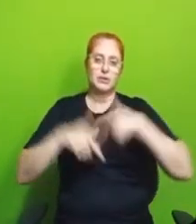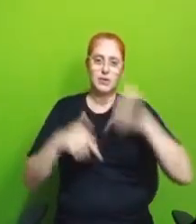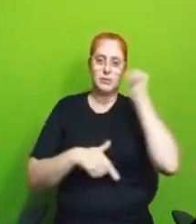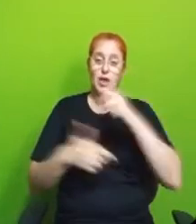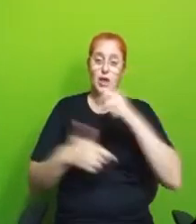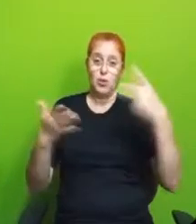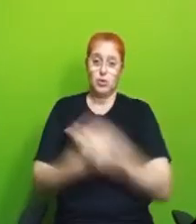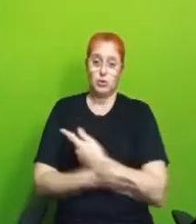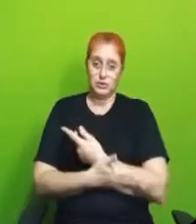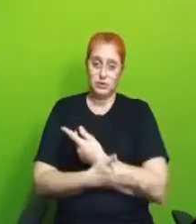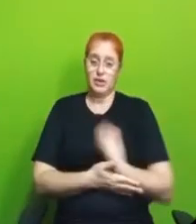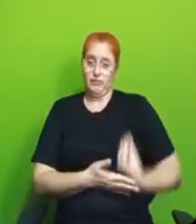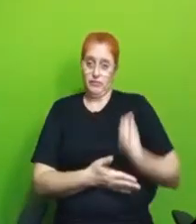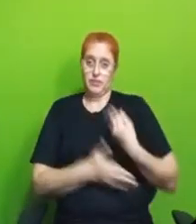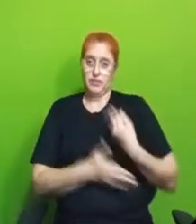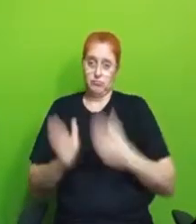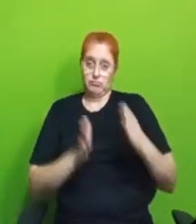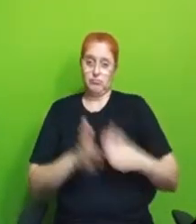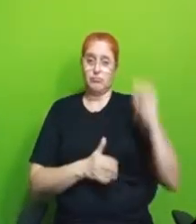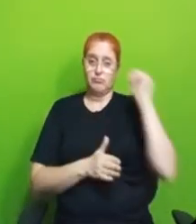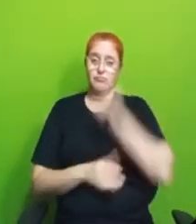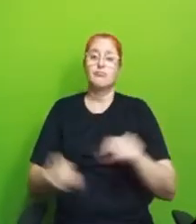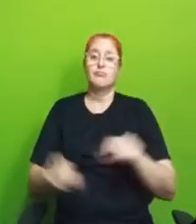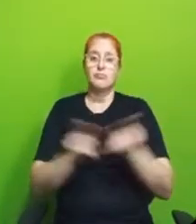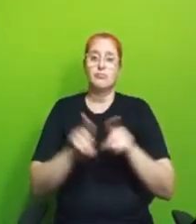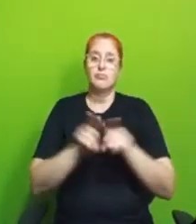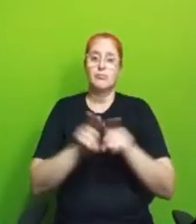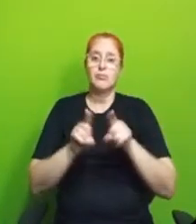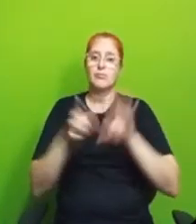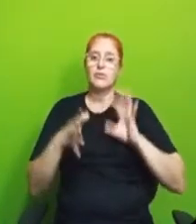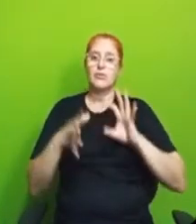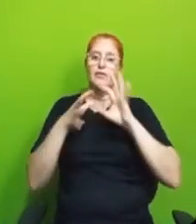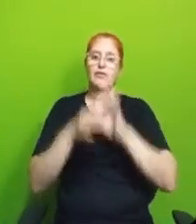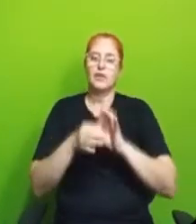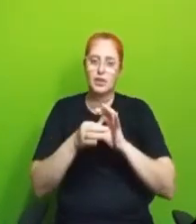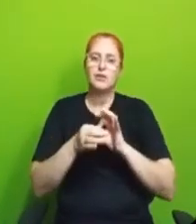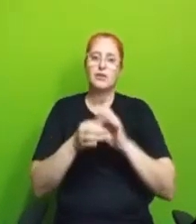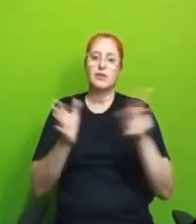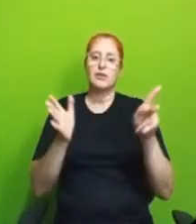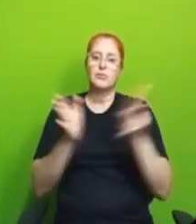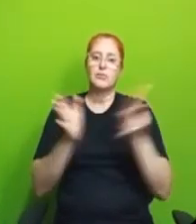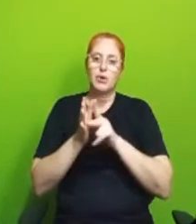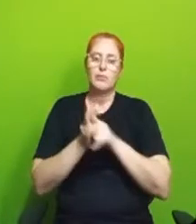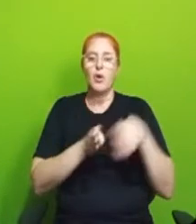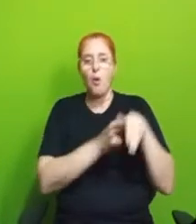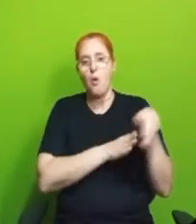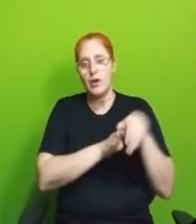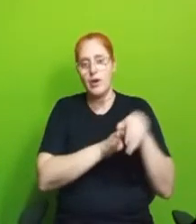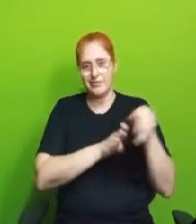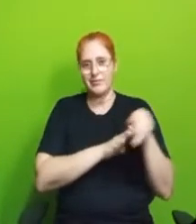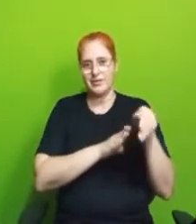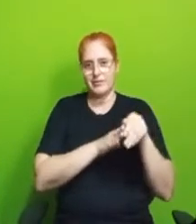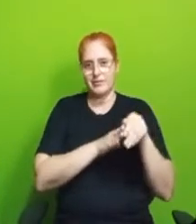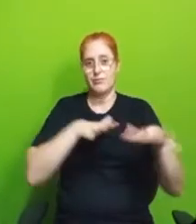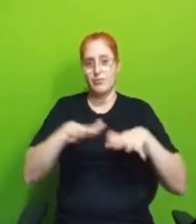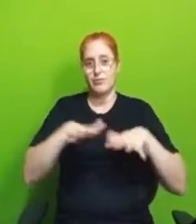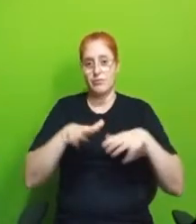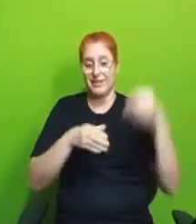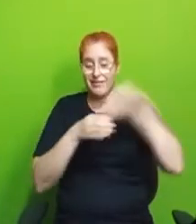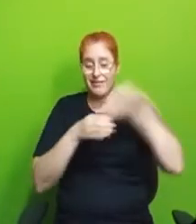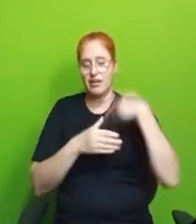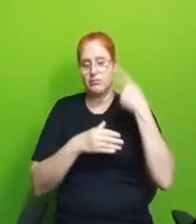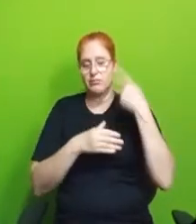vida cotidiana das mulheres, também se vinculava com as próprias orientações e procedimentos que estão no arcabouço da política. Então foi essa